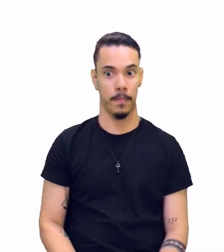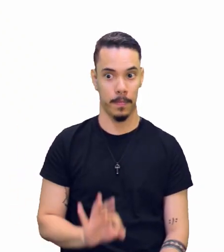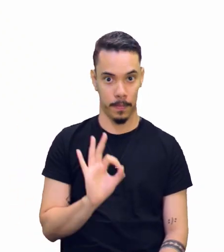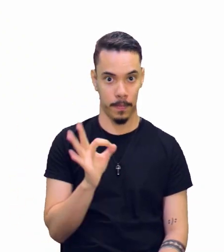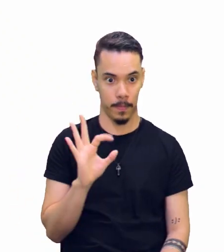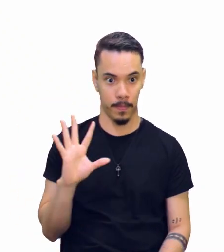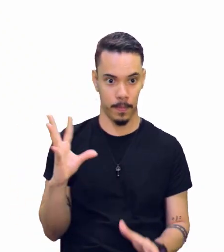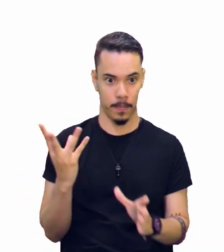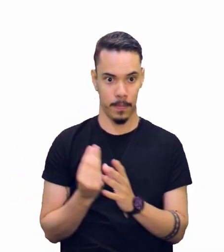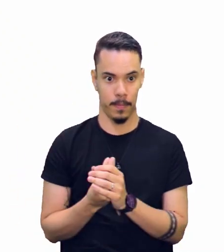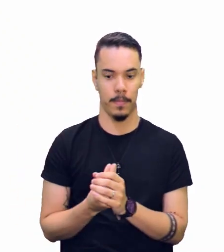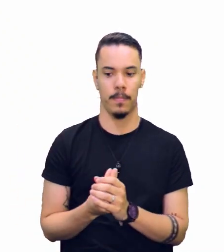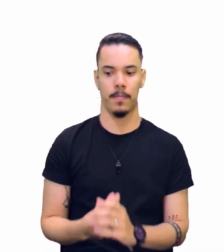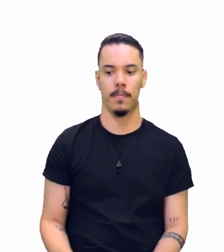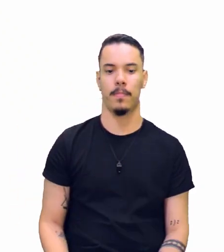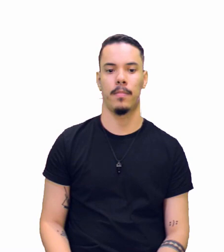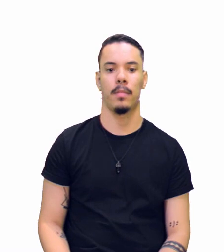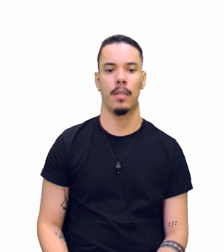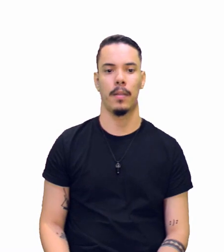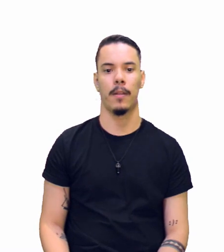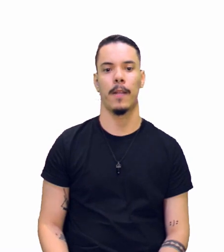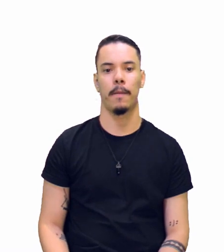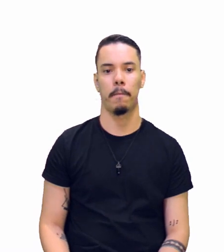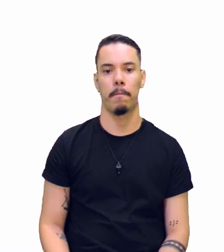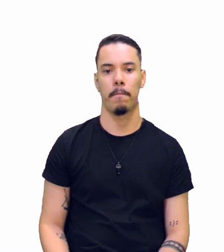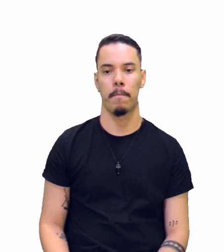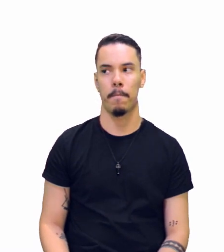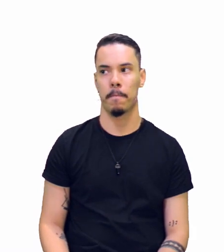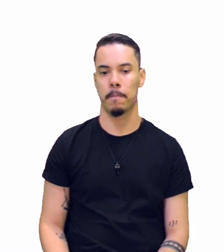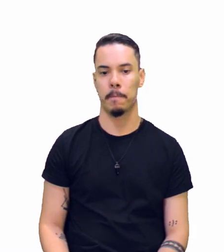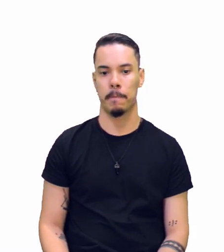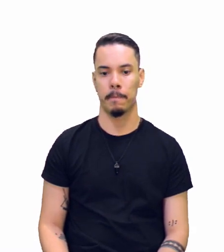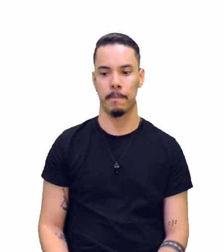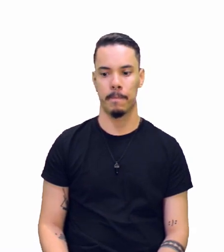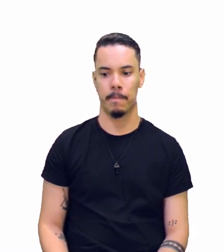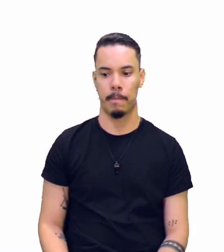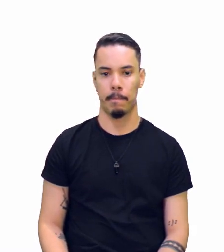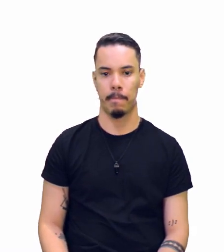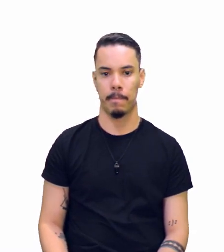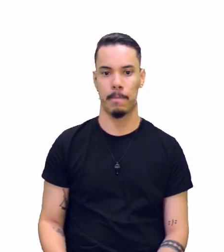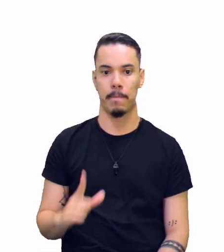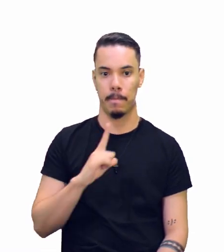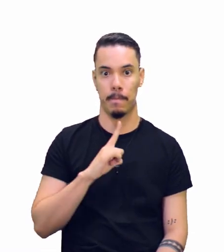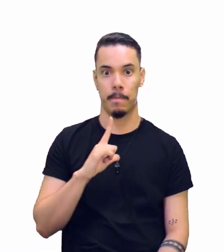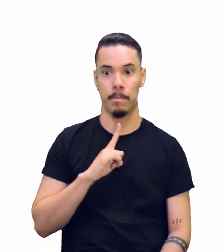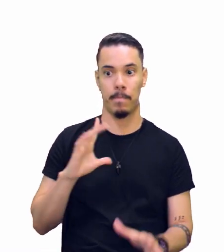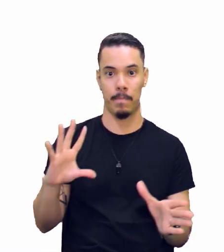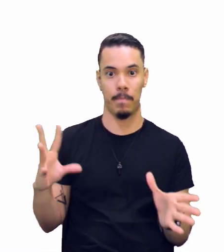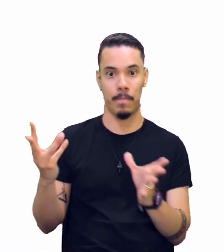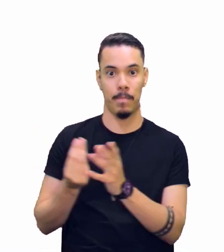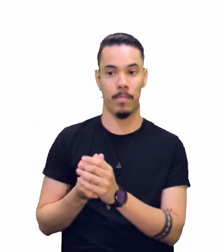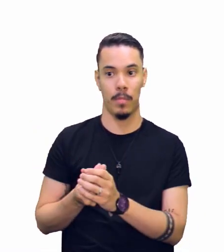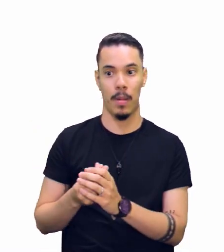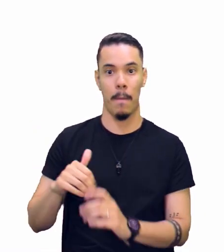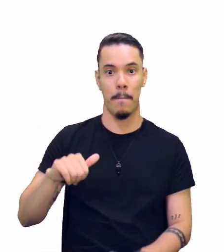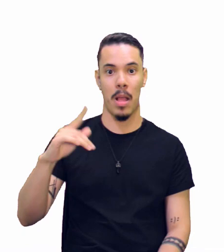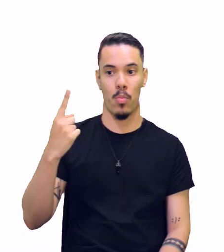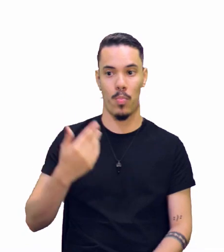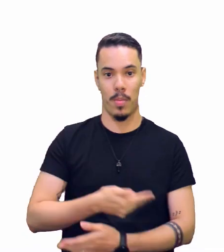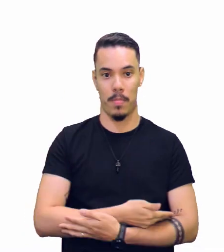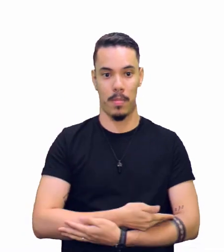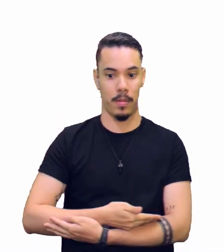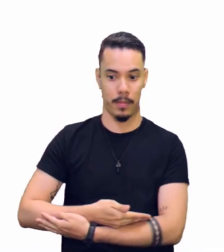baby é babies. Aí are, nós temos o plural, né? Porque nós estamos falando de quê? De mais de um bebê. Então o verbo to be